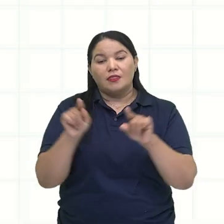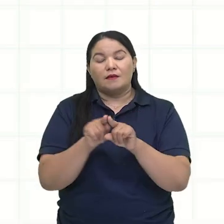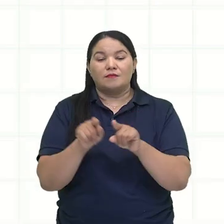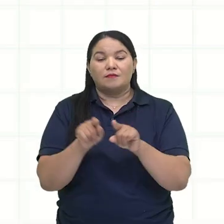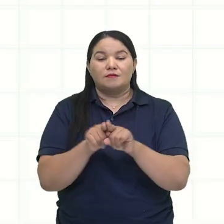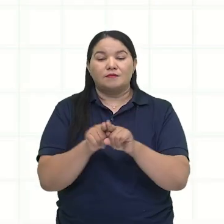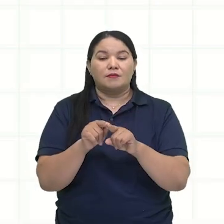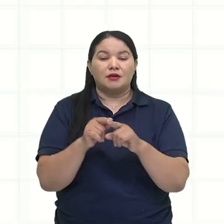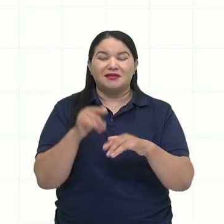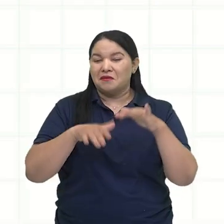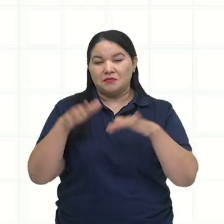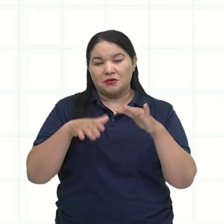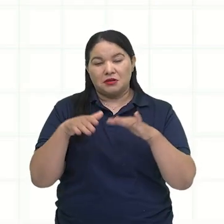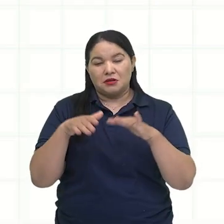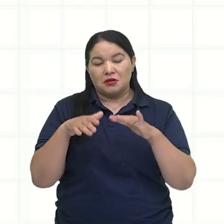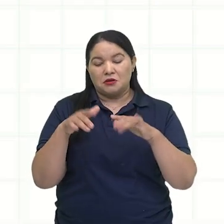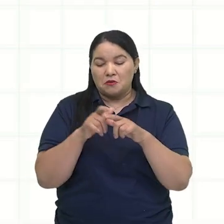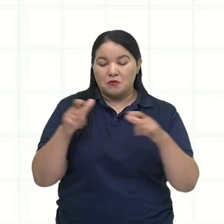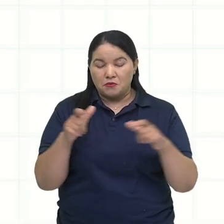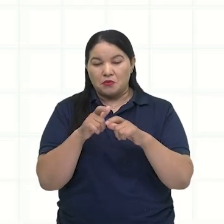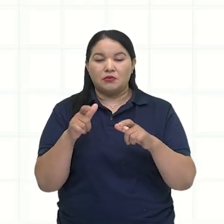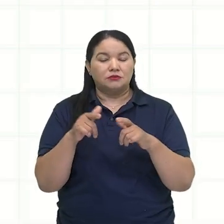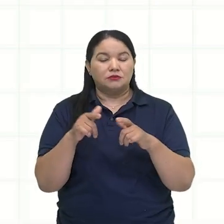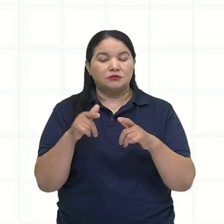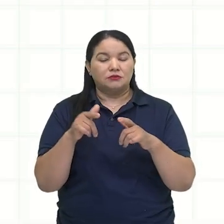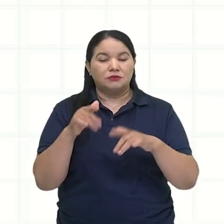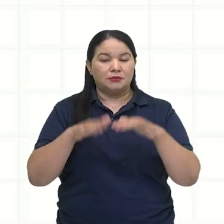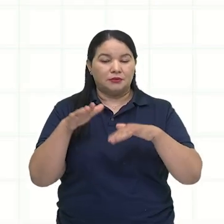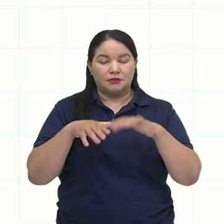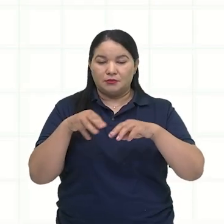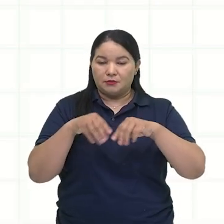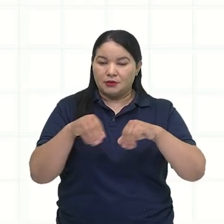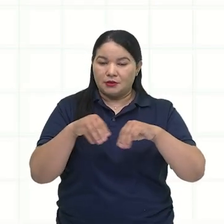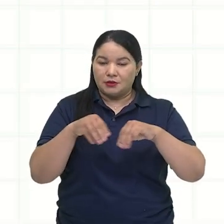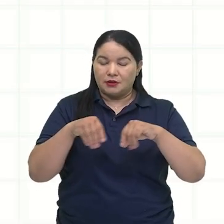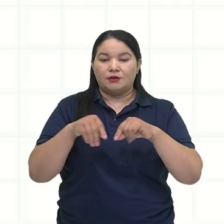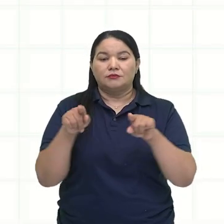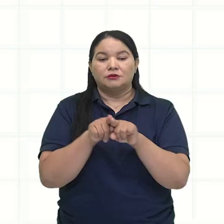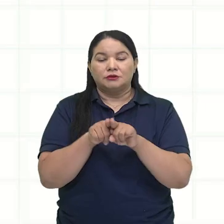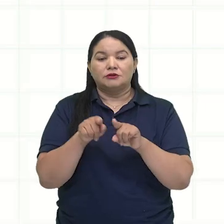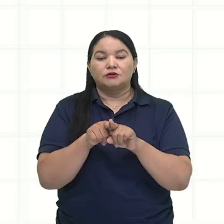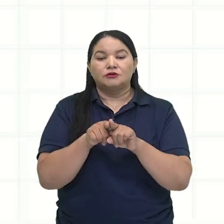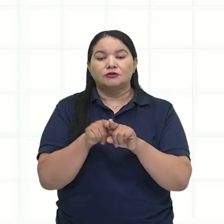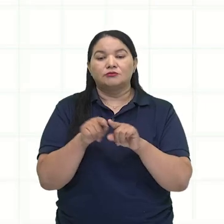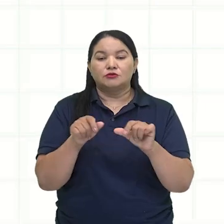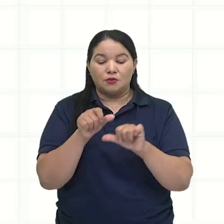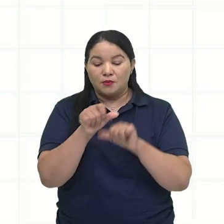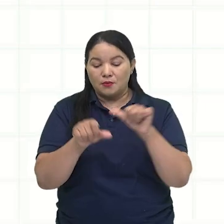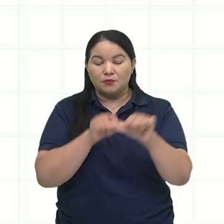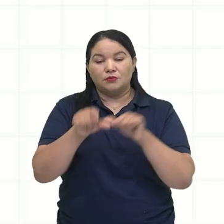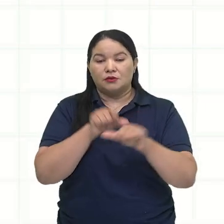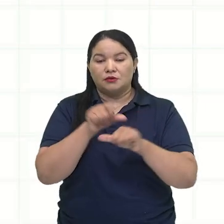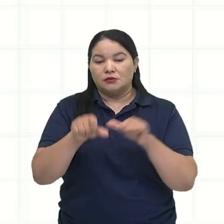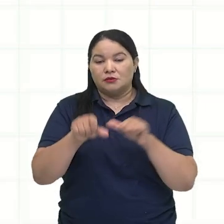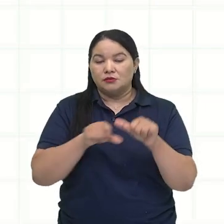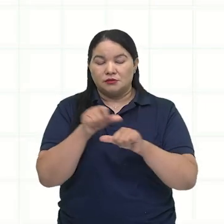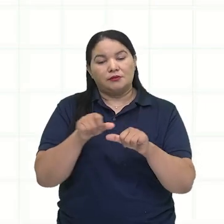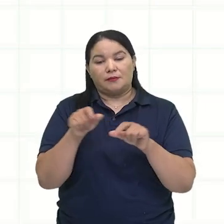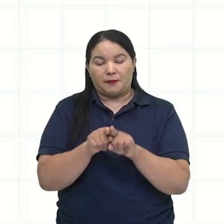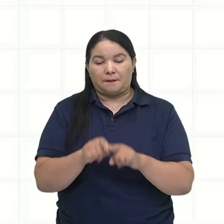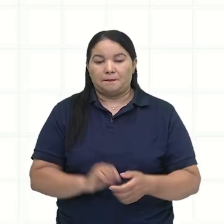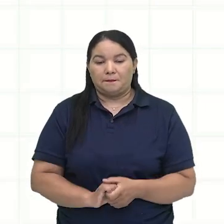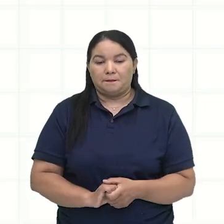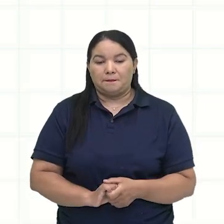né, dependendo dos minerais presentes e do grau de metamorfismo, certo?